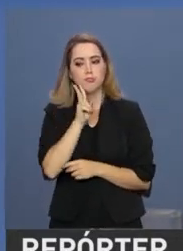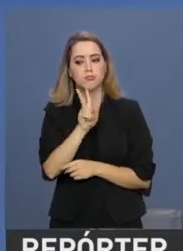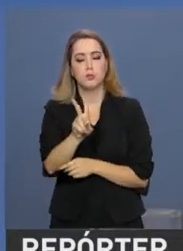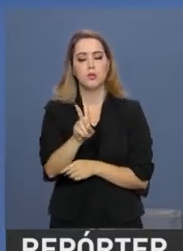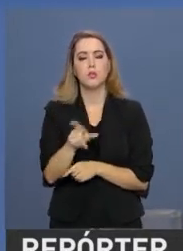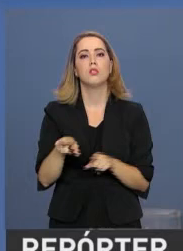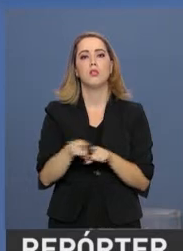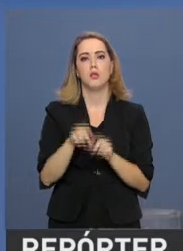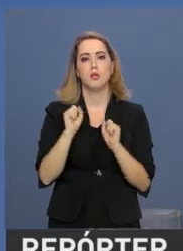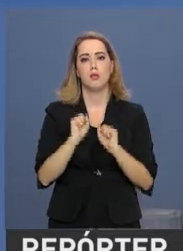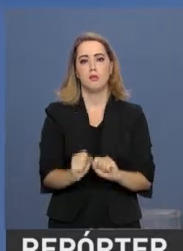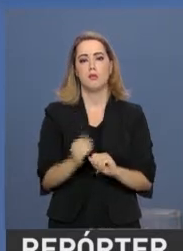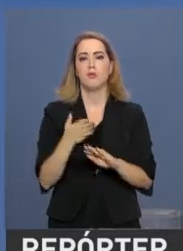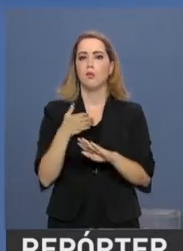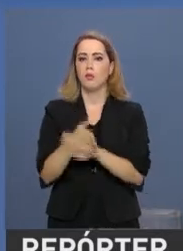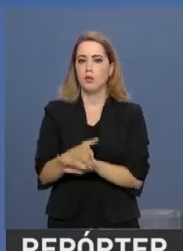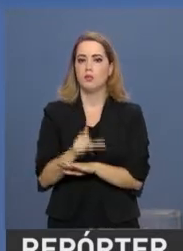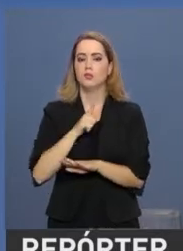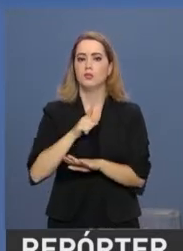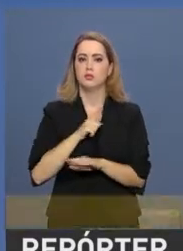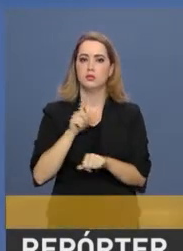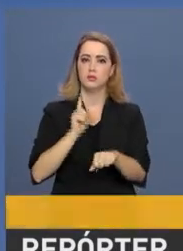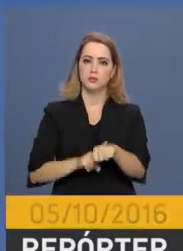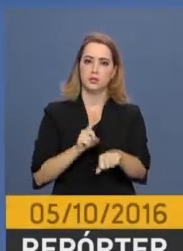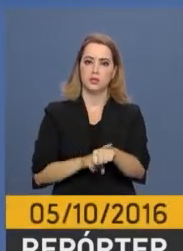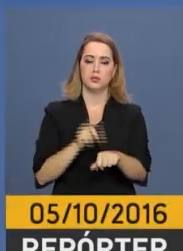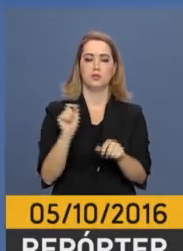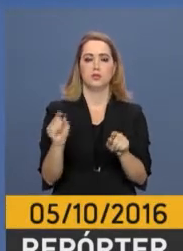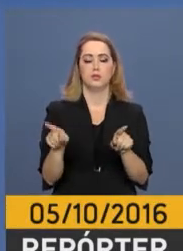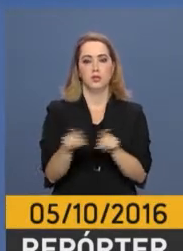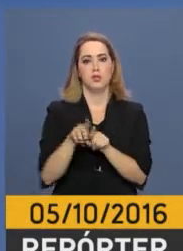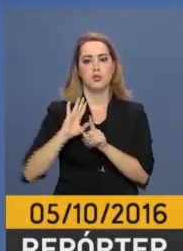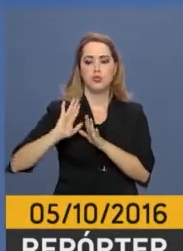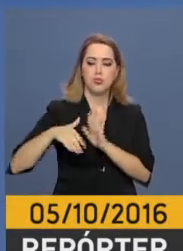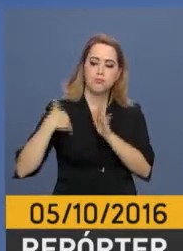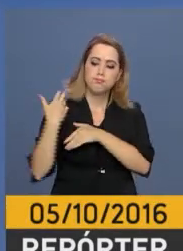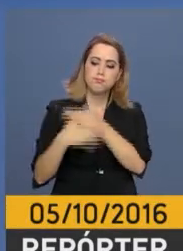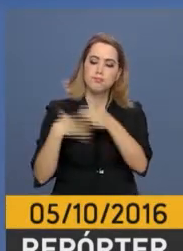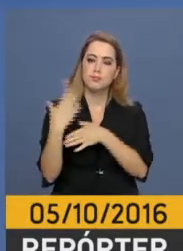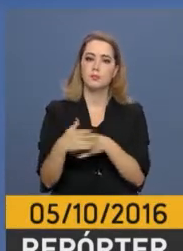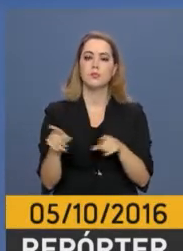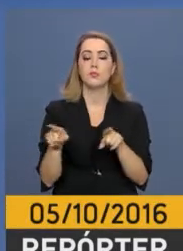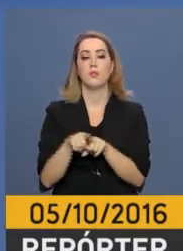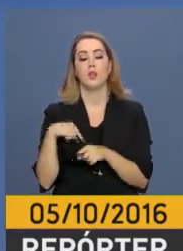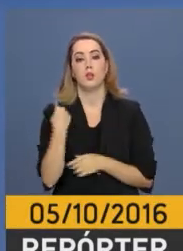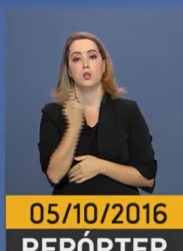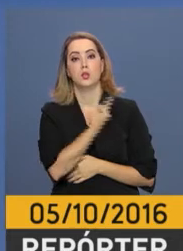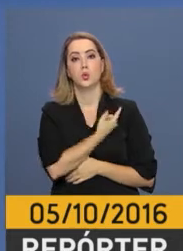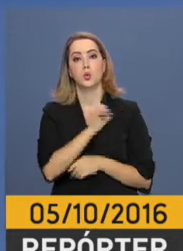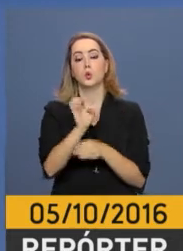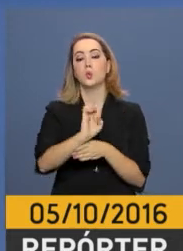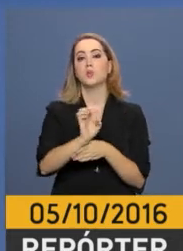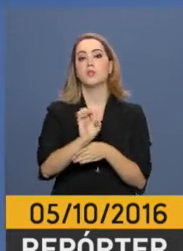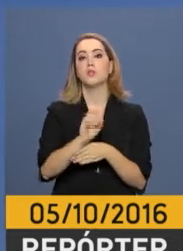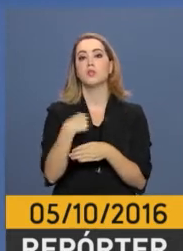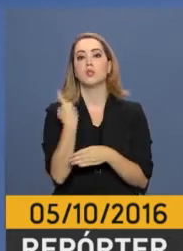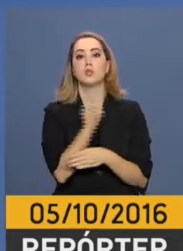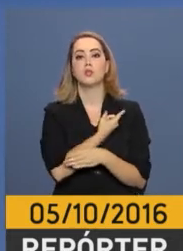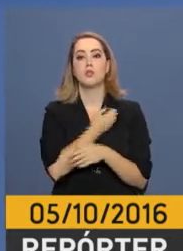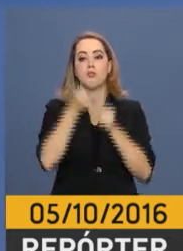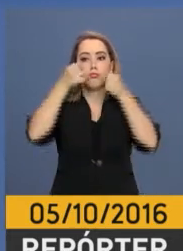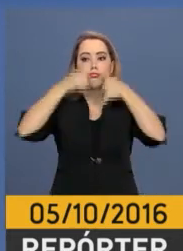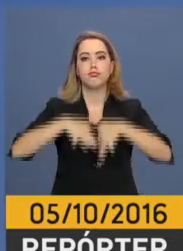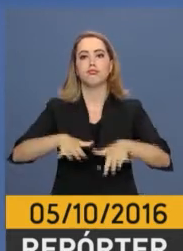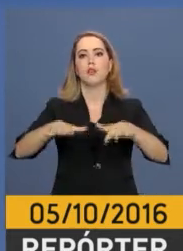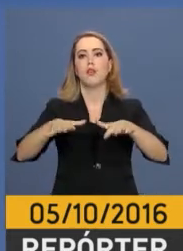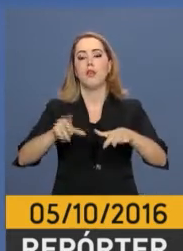formação é de mais tempo nessa área e nos estados nós vamos ser os multiplicadores